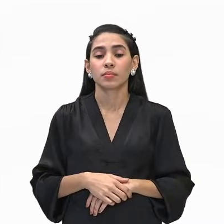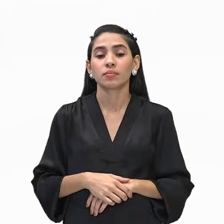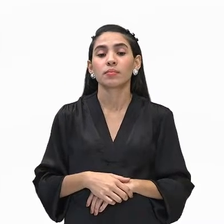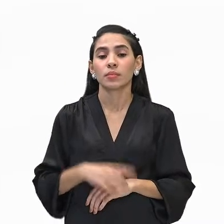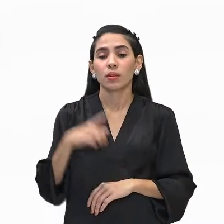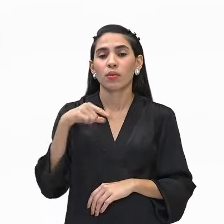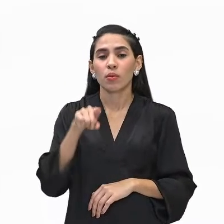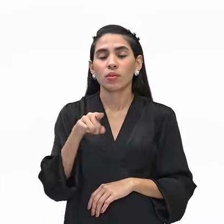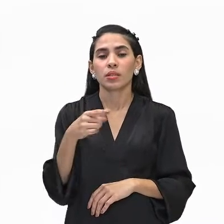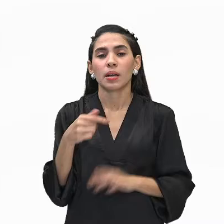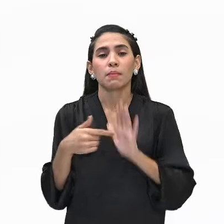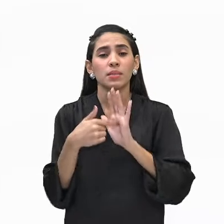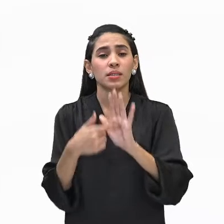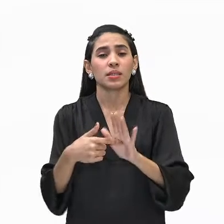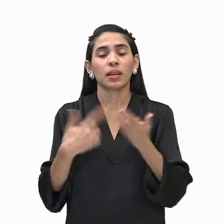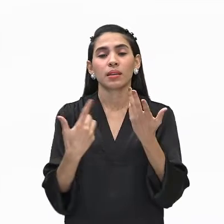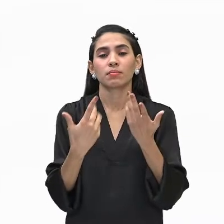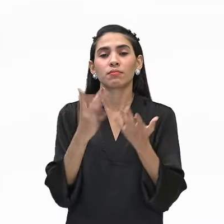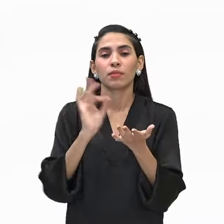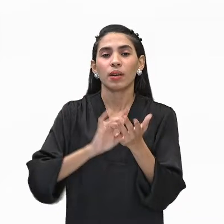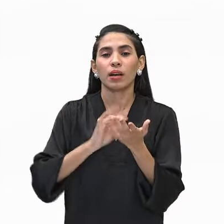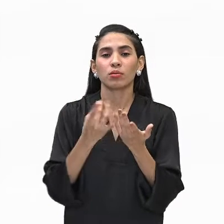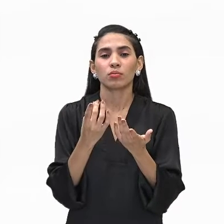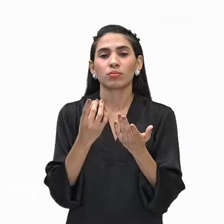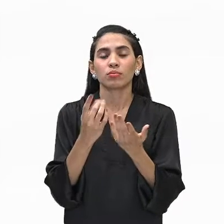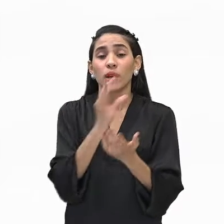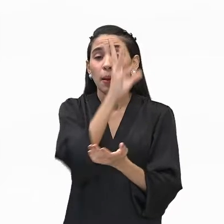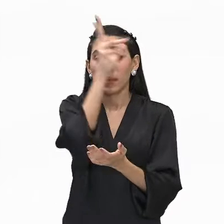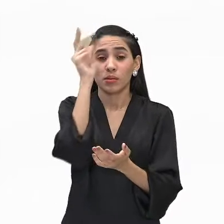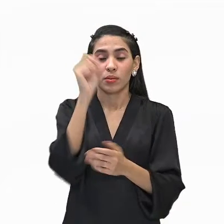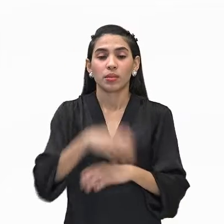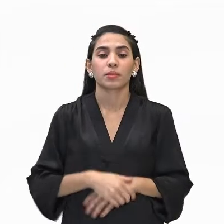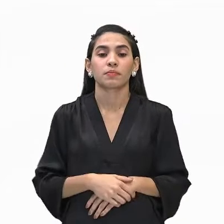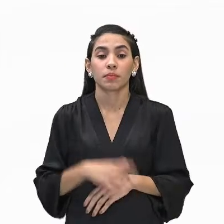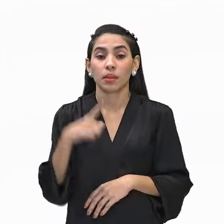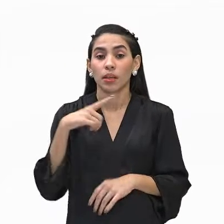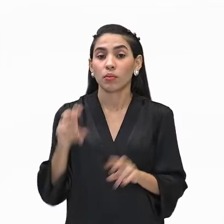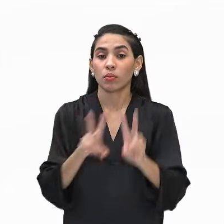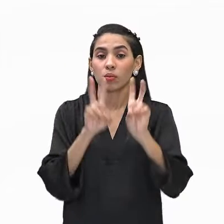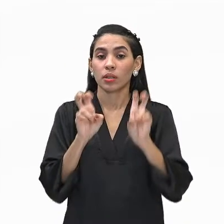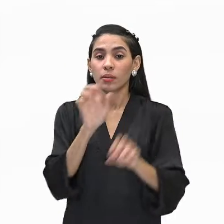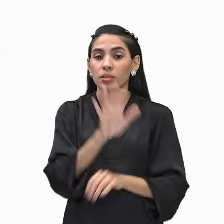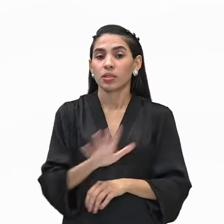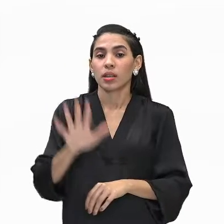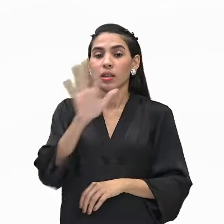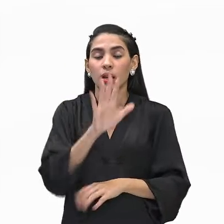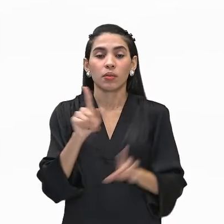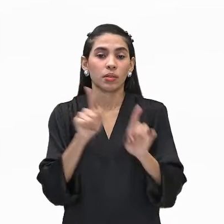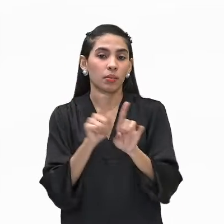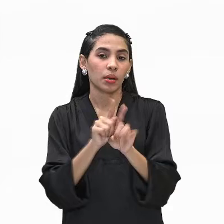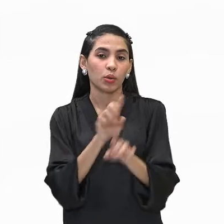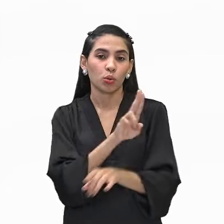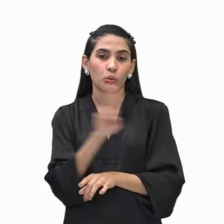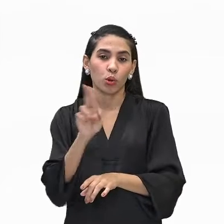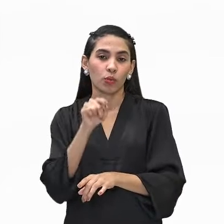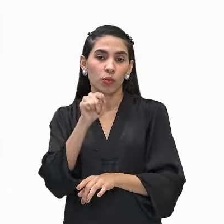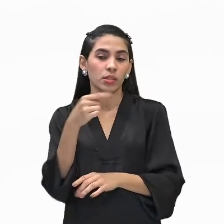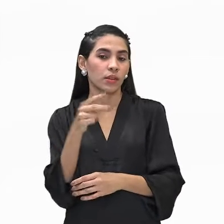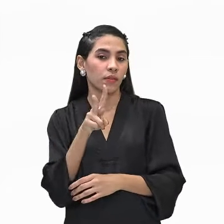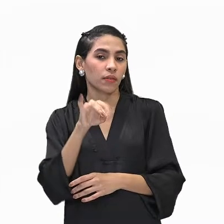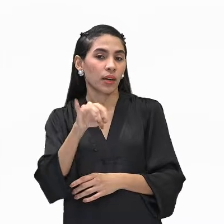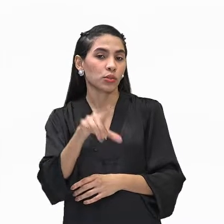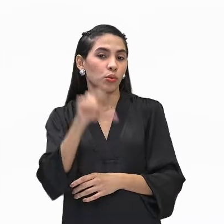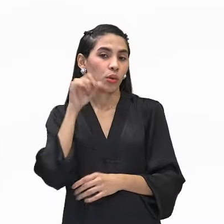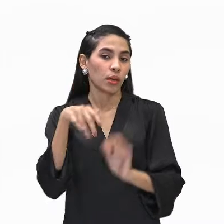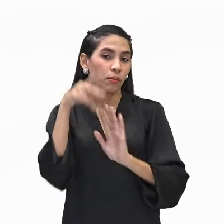tem duas possibilidades ali, tá bom? Ou melhor, um tema geral e o nome que você vai atribuir a esse projeto. Agora,